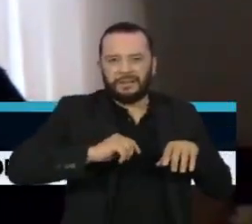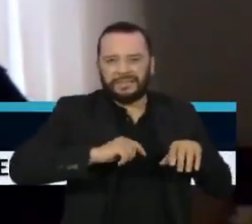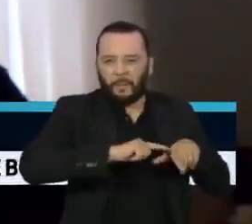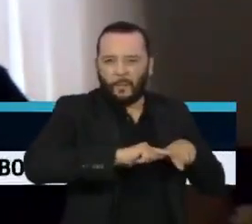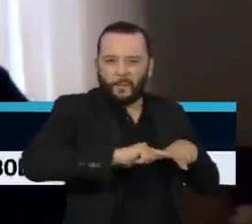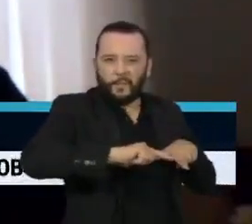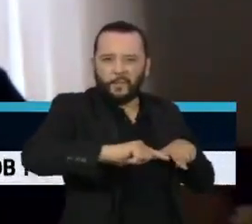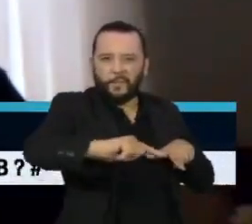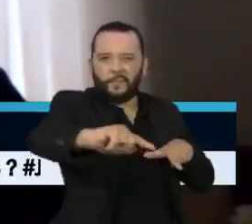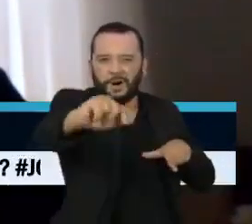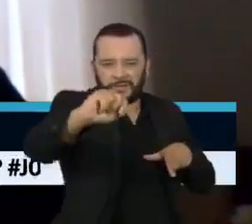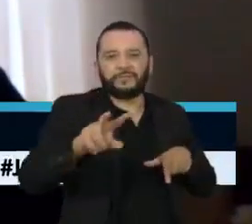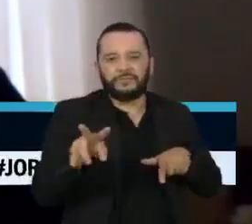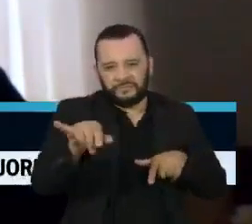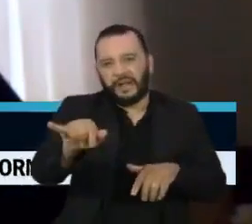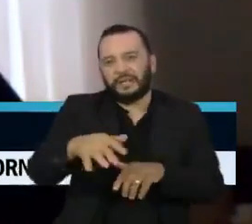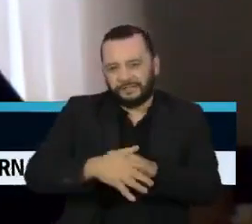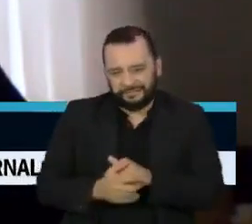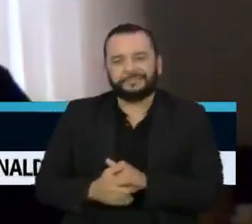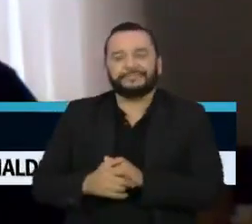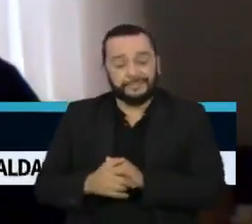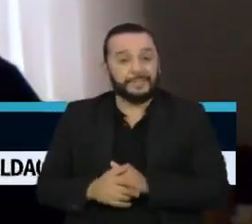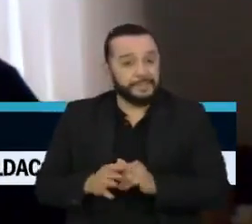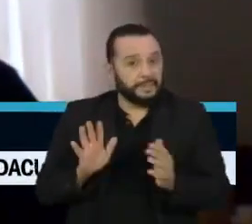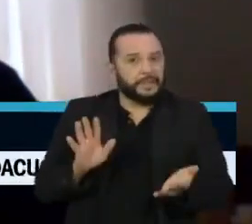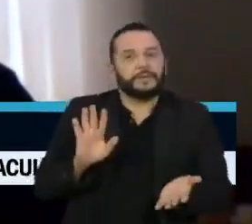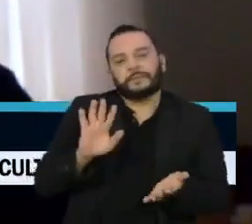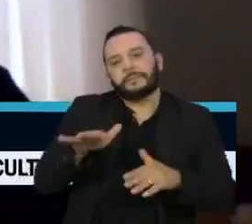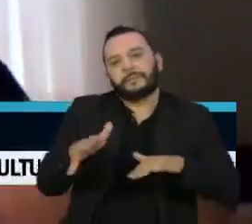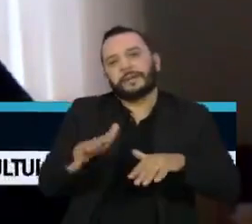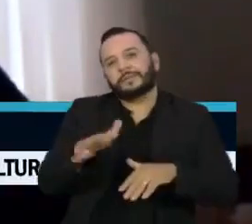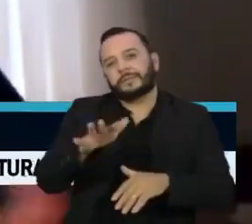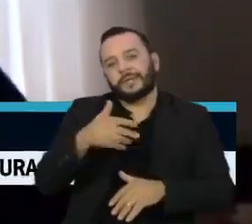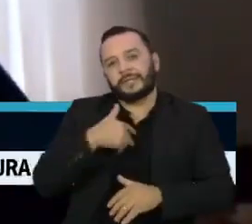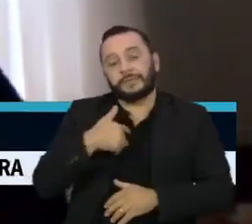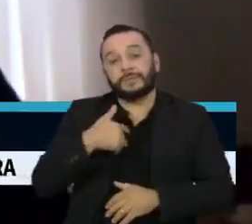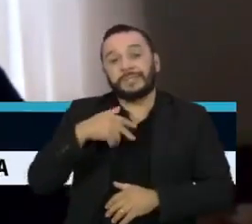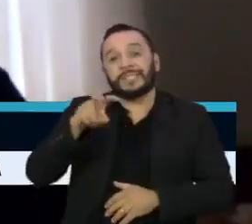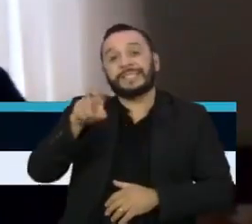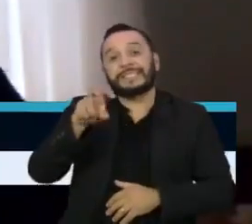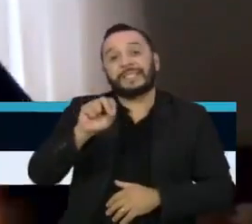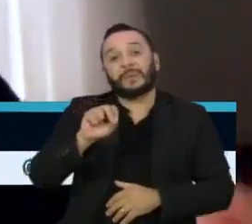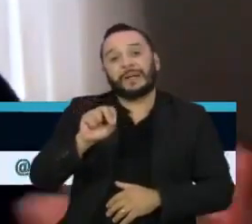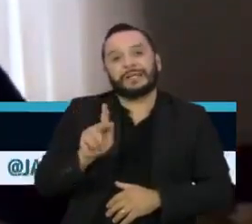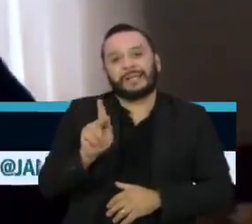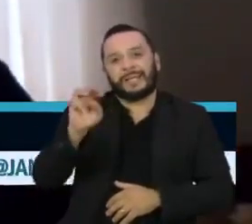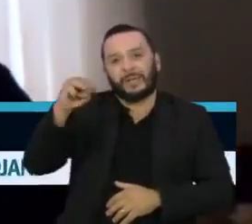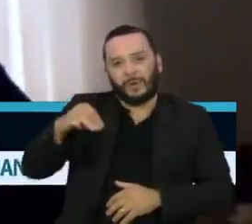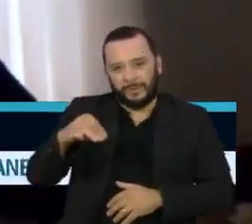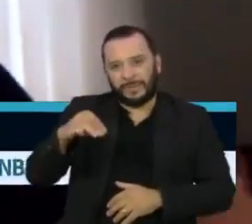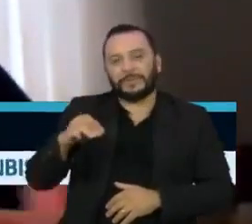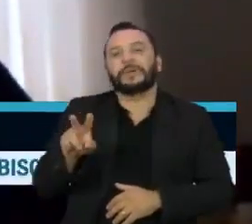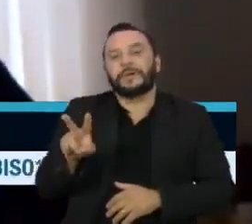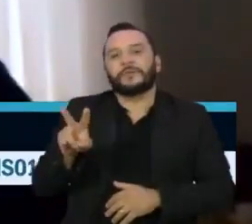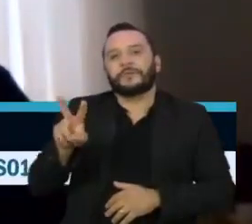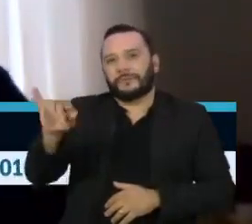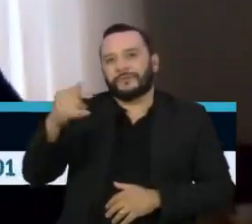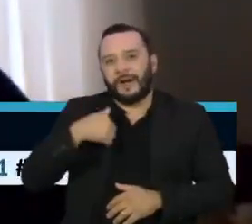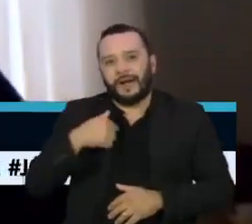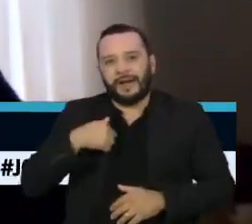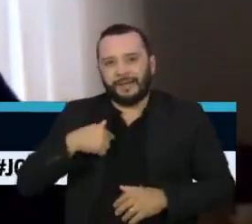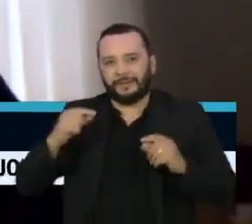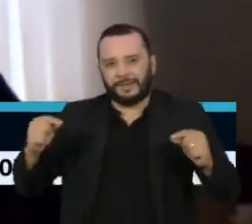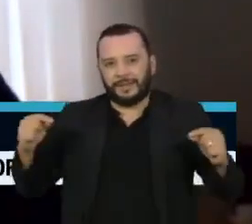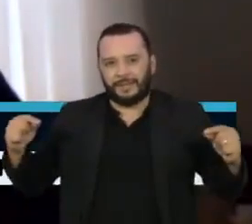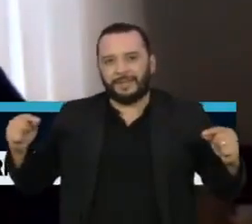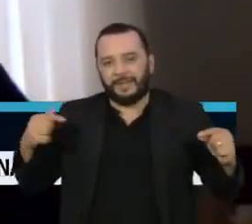de 50 quilômetros para uma frente de estrada alcançar e a outra frente de estrada que está vindo